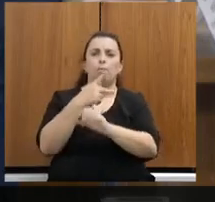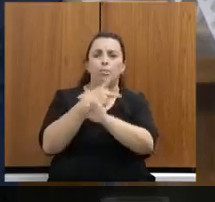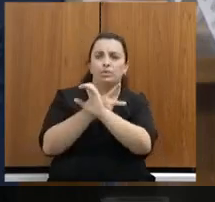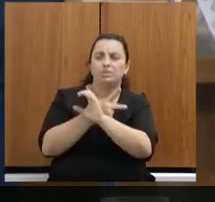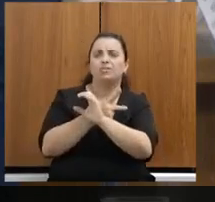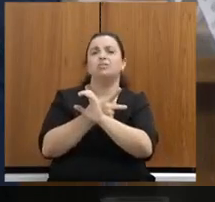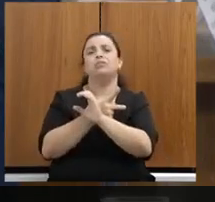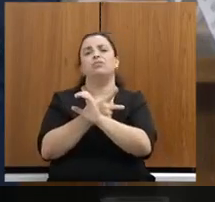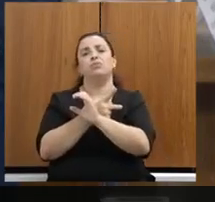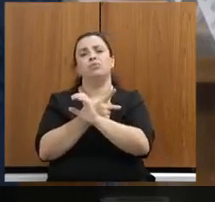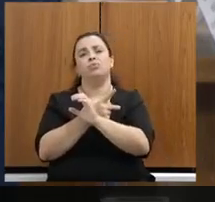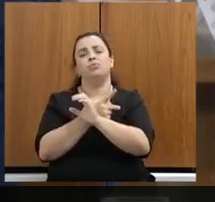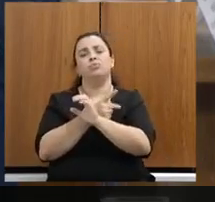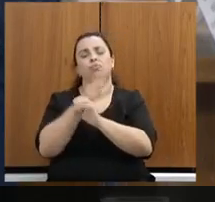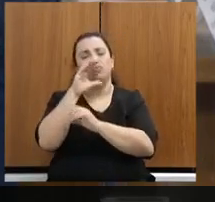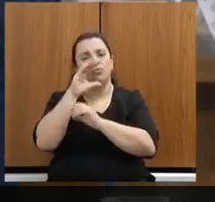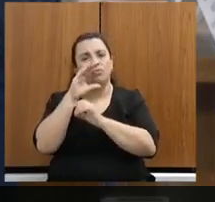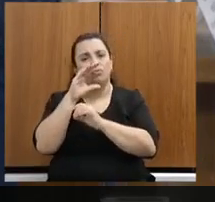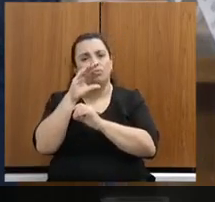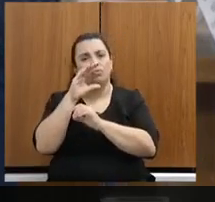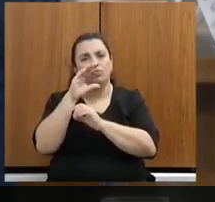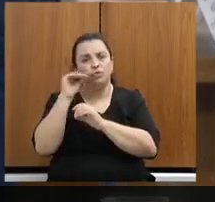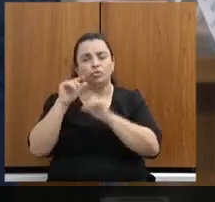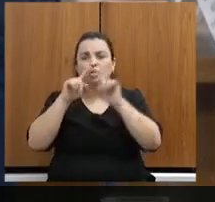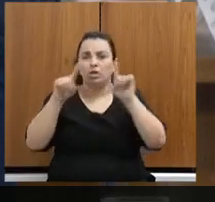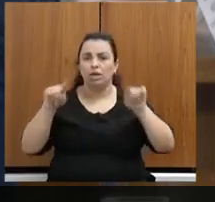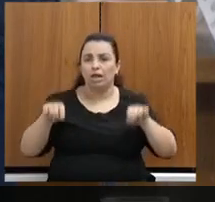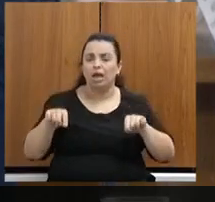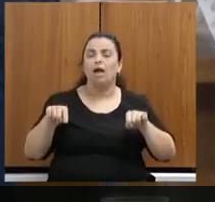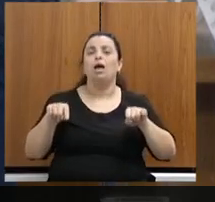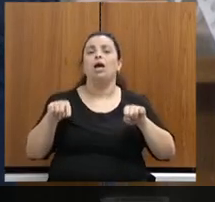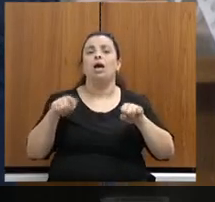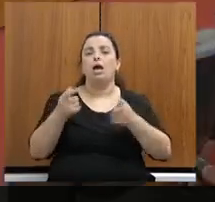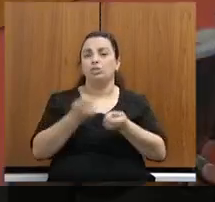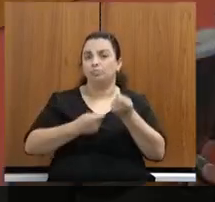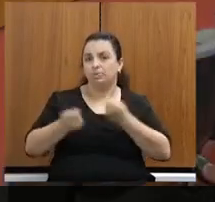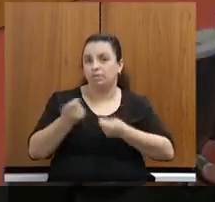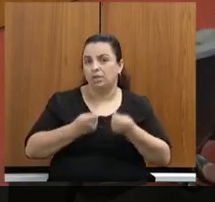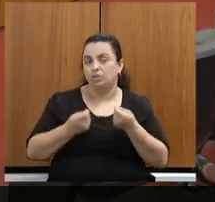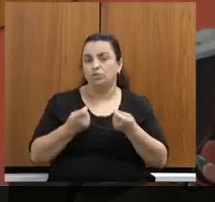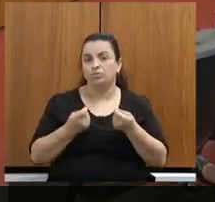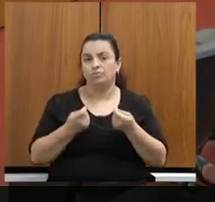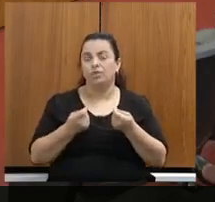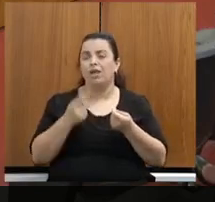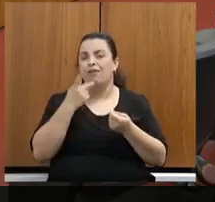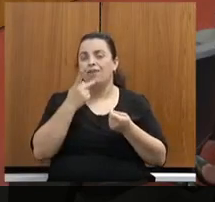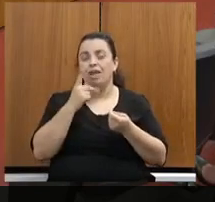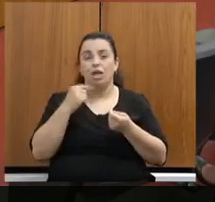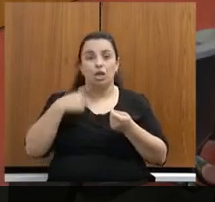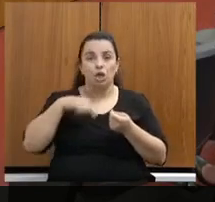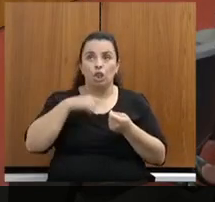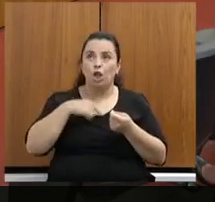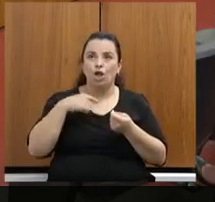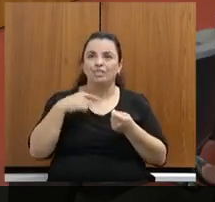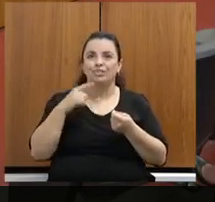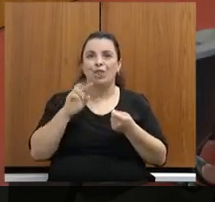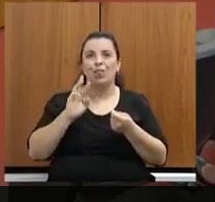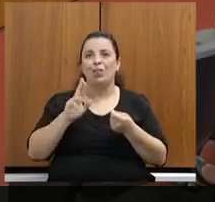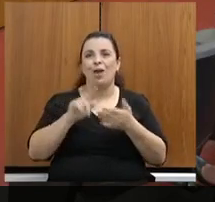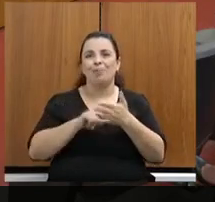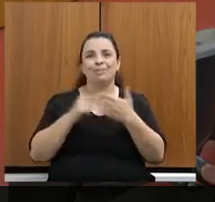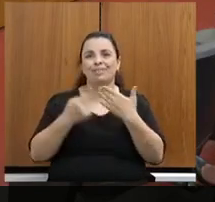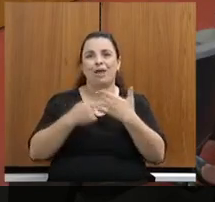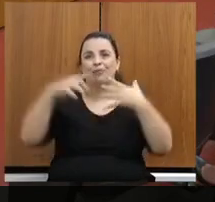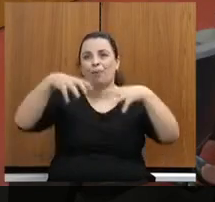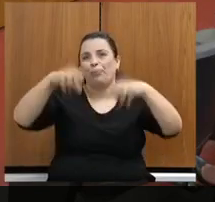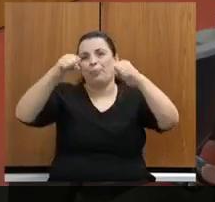administrativos e dizer que nós nós não apagamos luzes né como alguns gostam de dizer